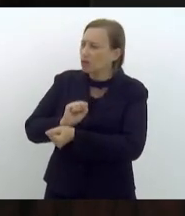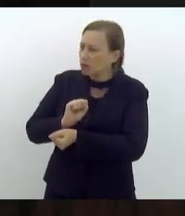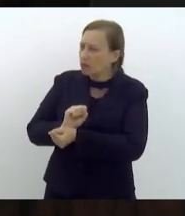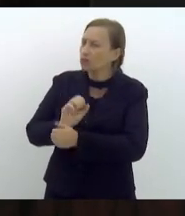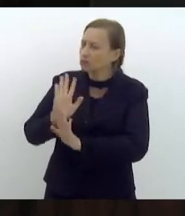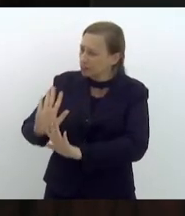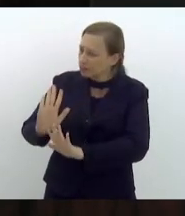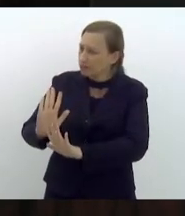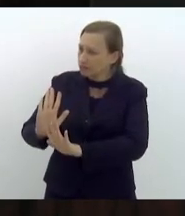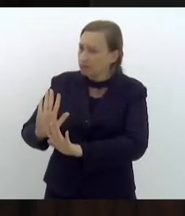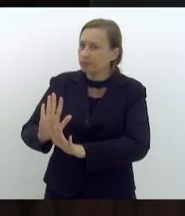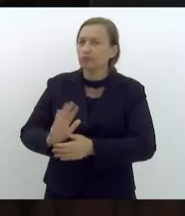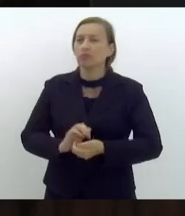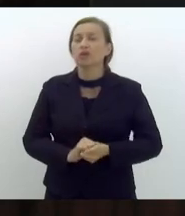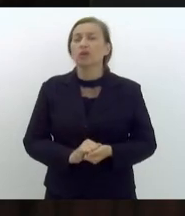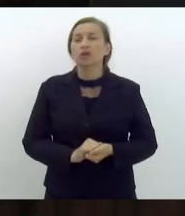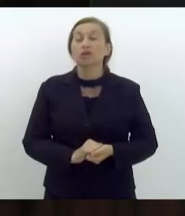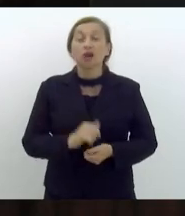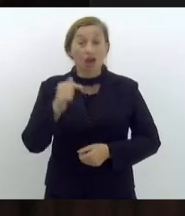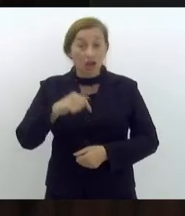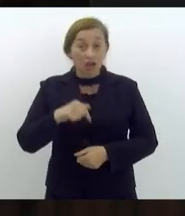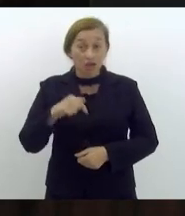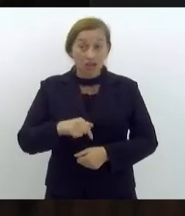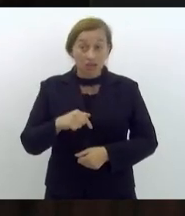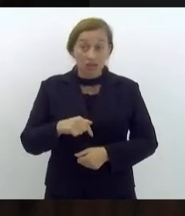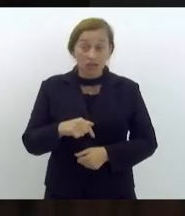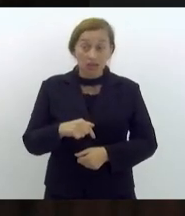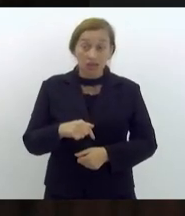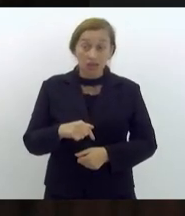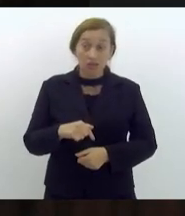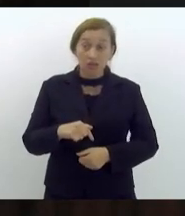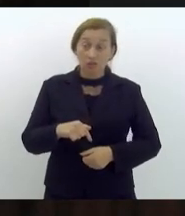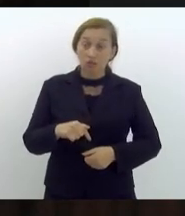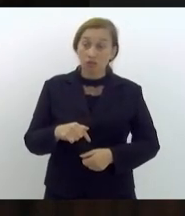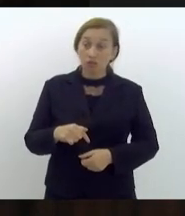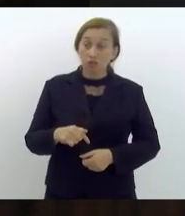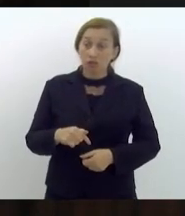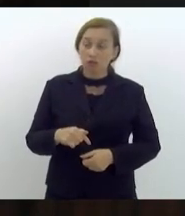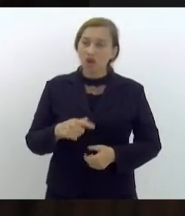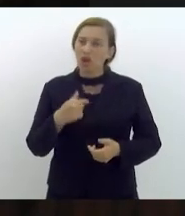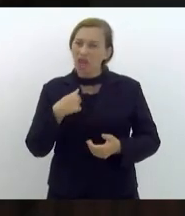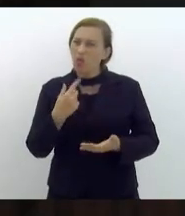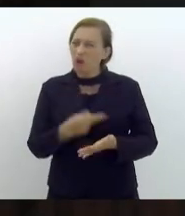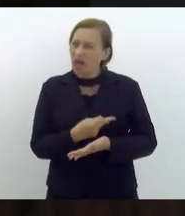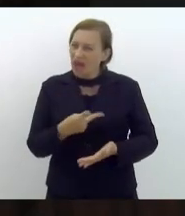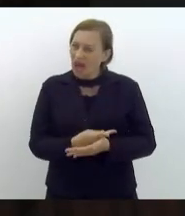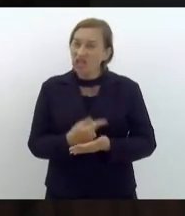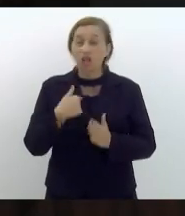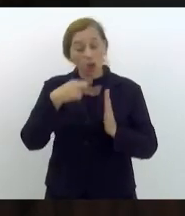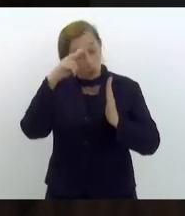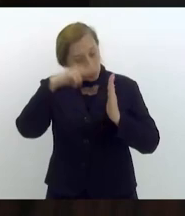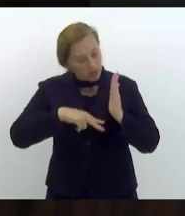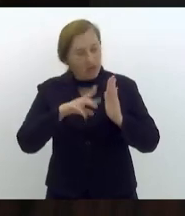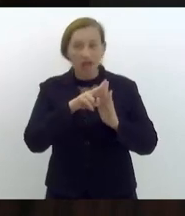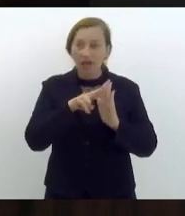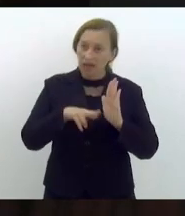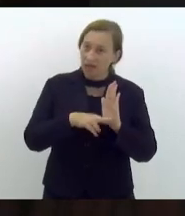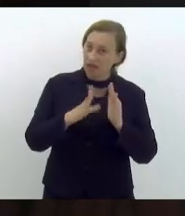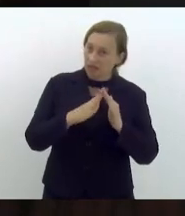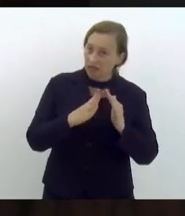porque aqui foi me posta minha posição como equivocada eu li o Regimento